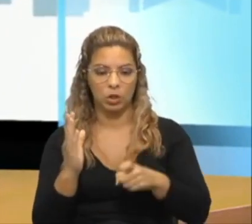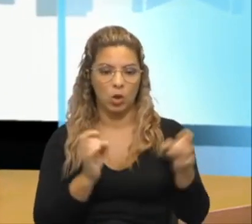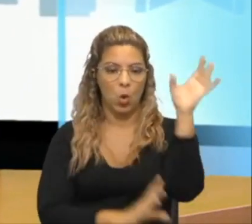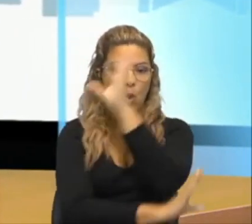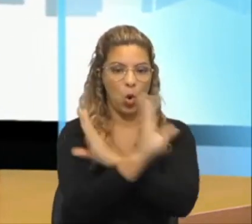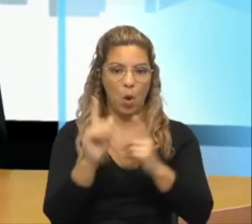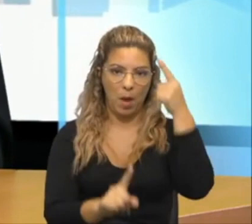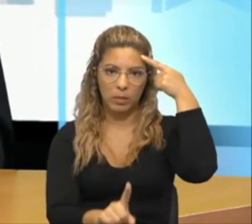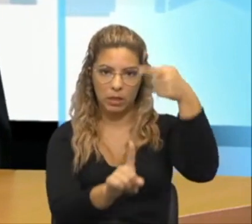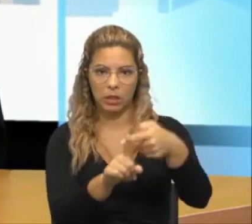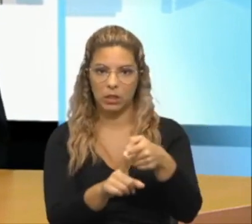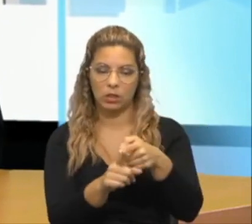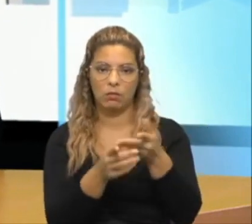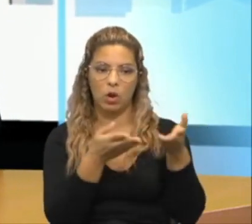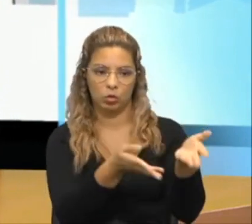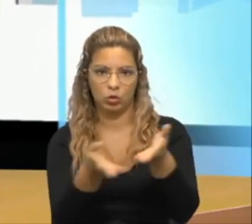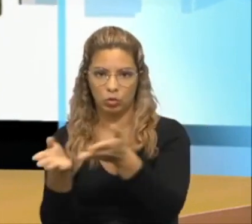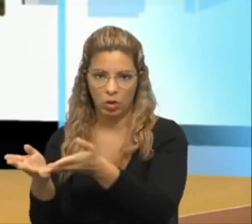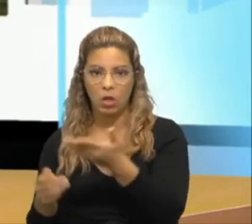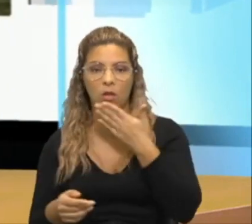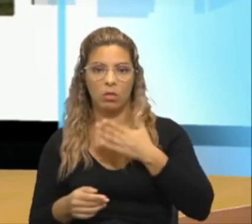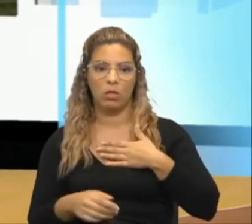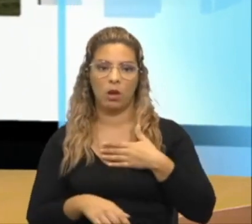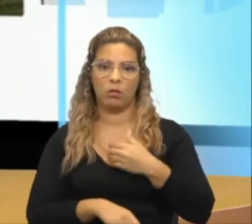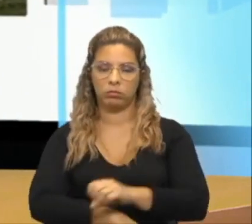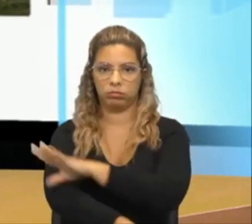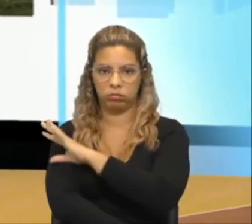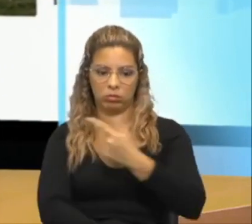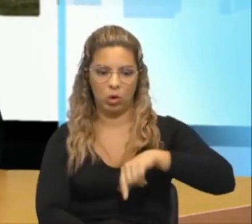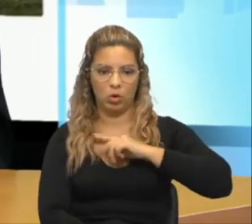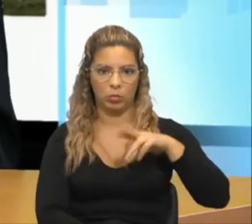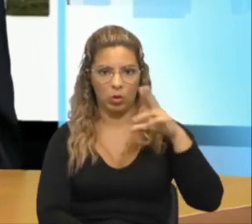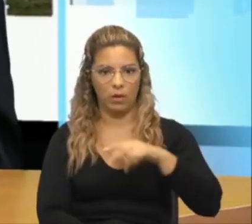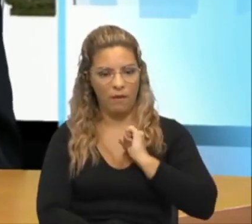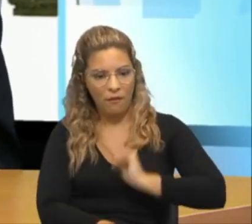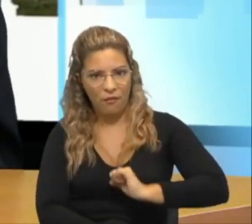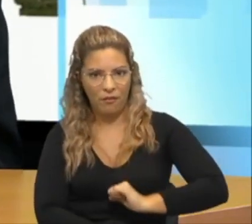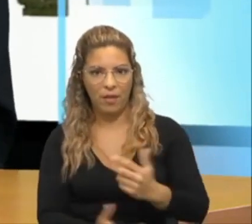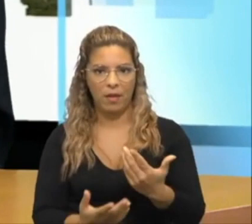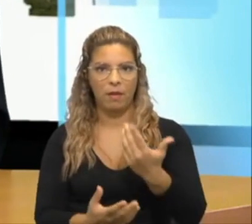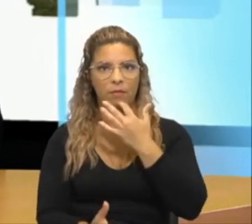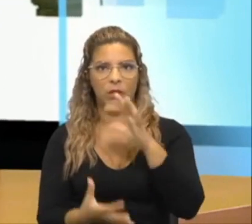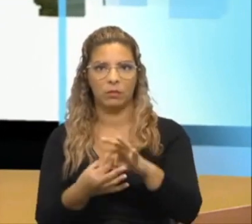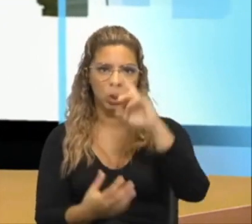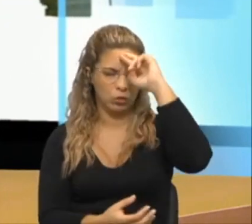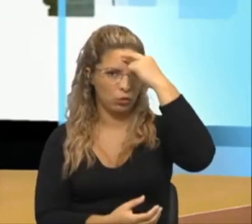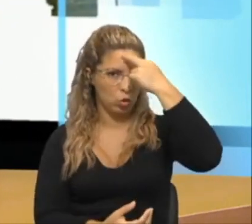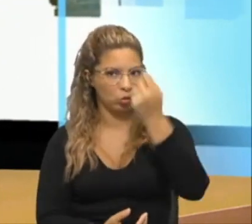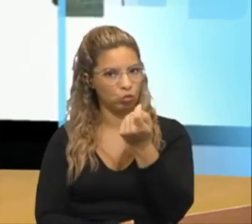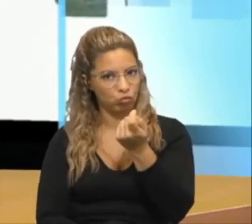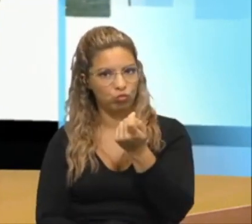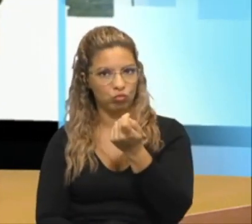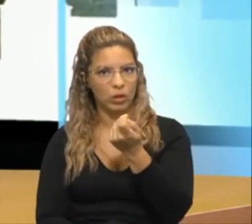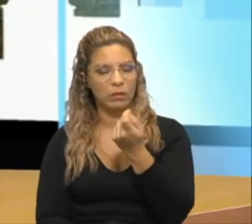paz, e depois uma coisa que nos comove muito a nós portugueses, que é um discurso muito português. O Papa faz claramente um esforço, podemos dizer, para